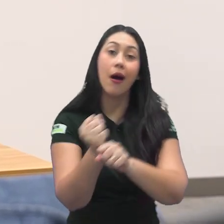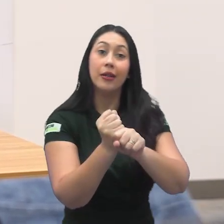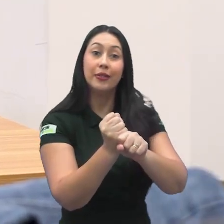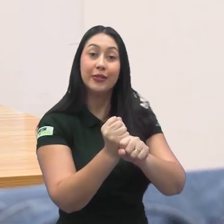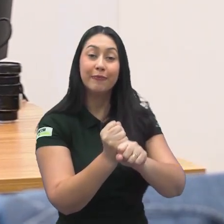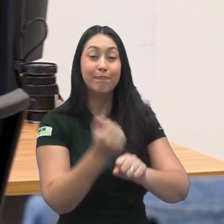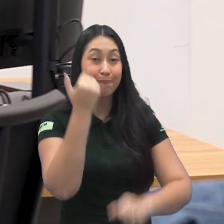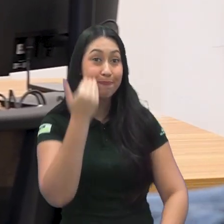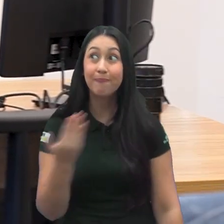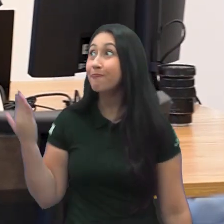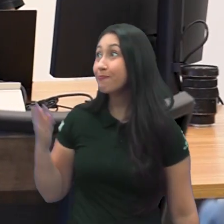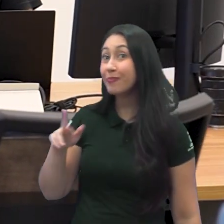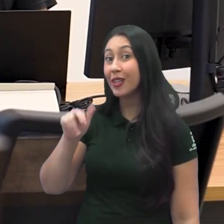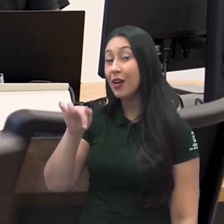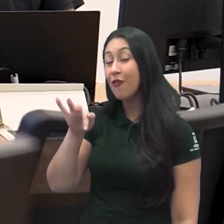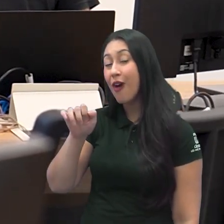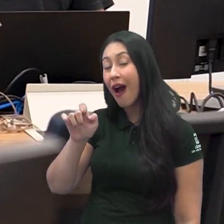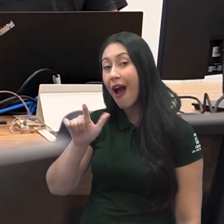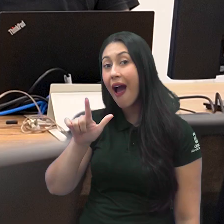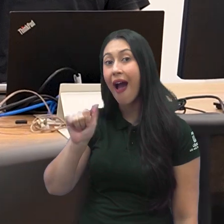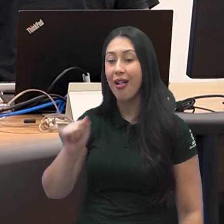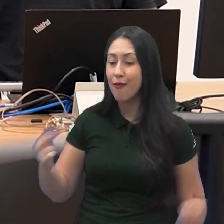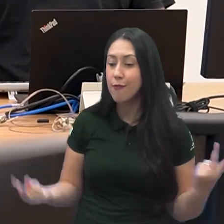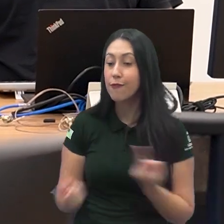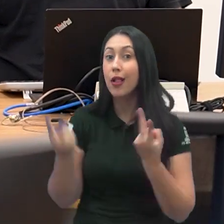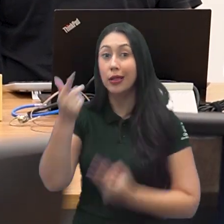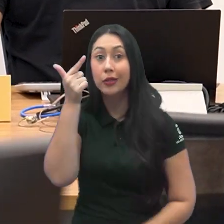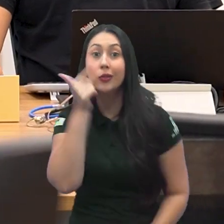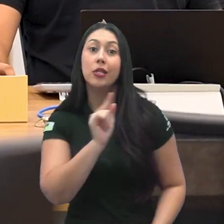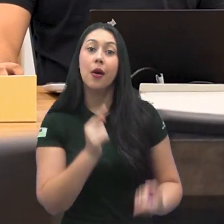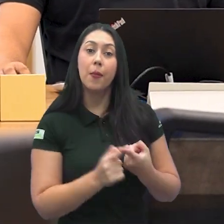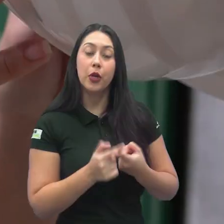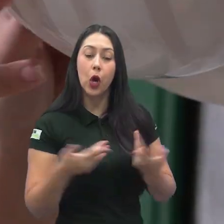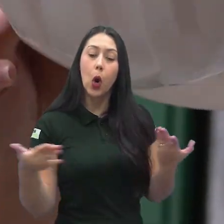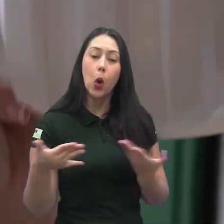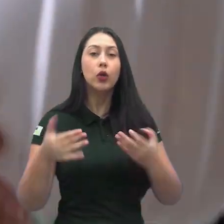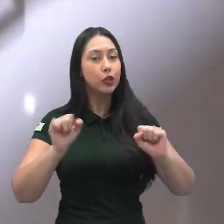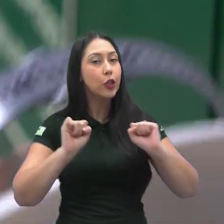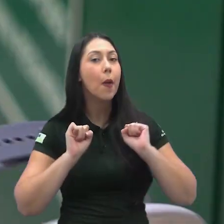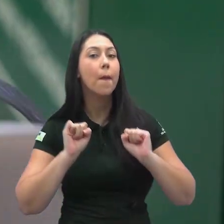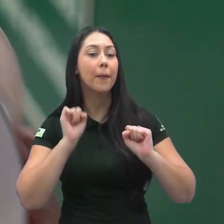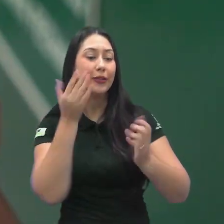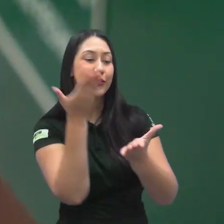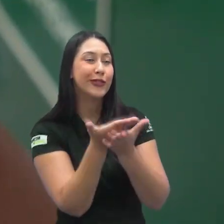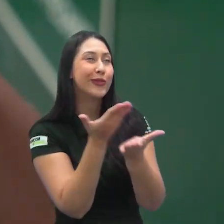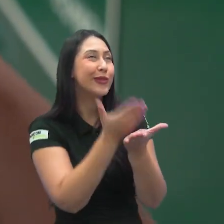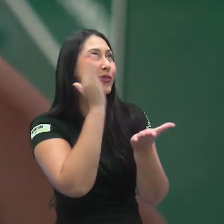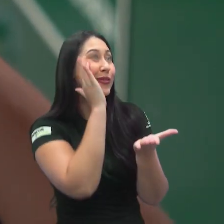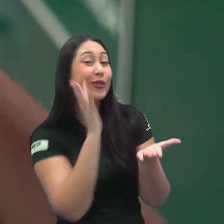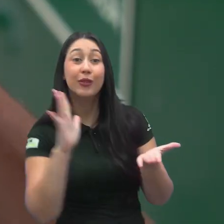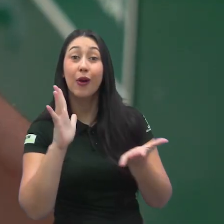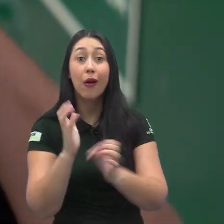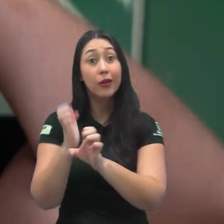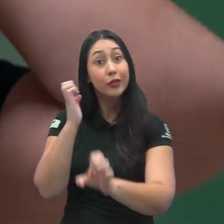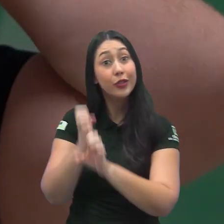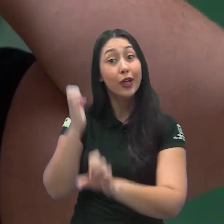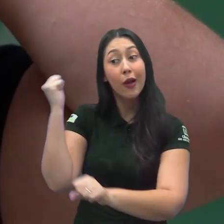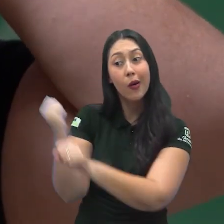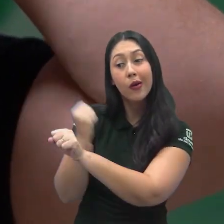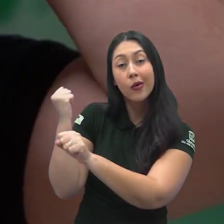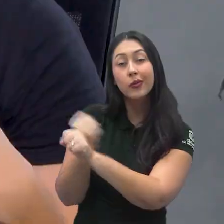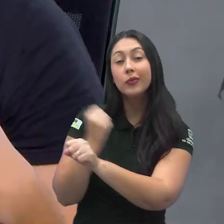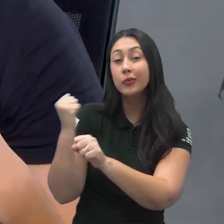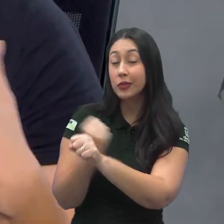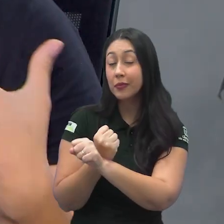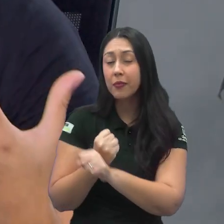estudante Rafaela valoriza essa conquista que permitiu a ela estudar o que sempre sonhou, engenharia civil.